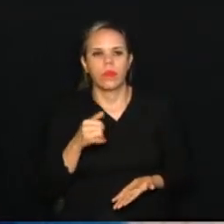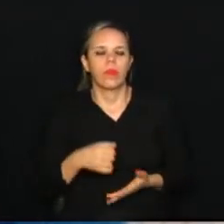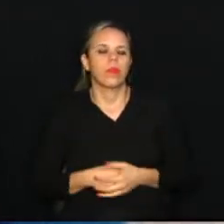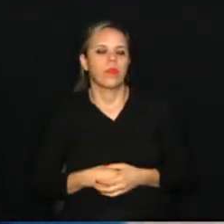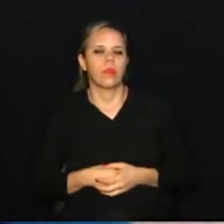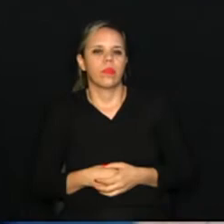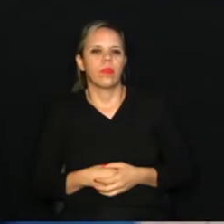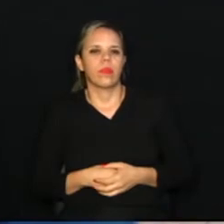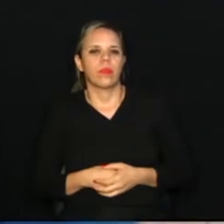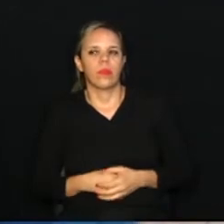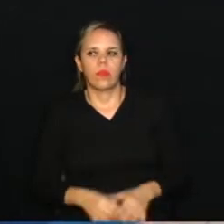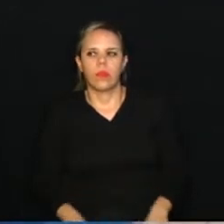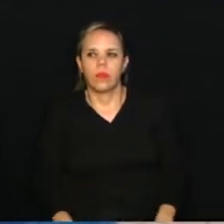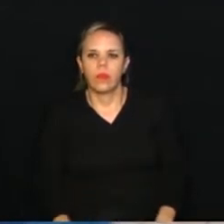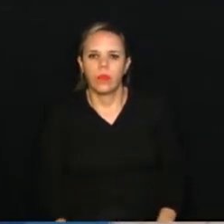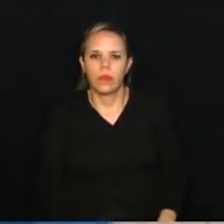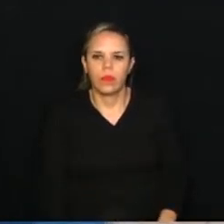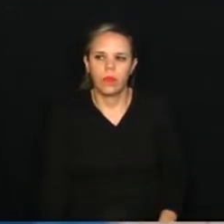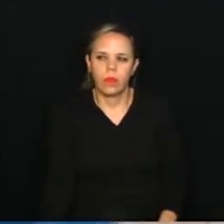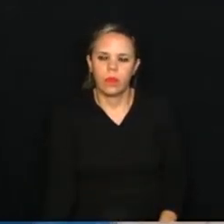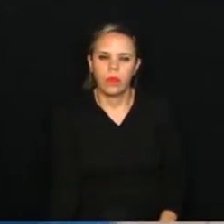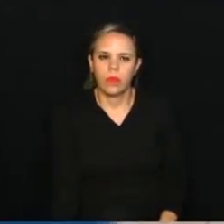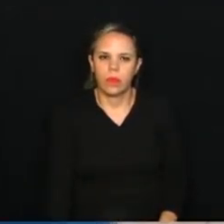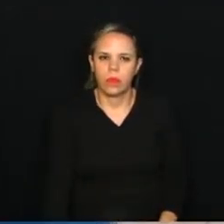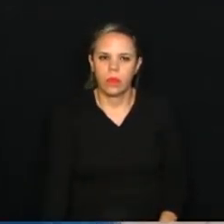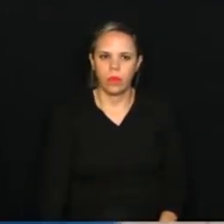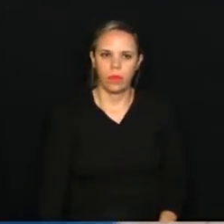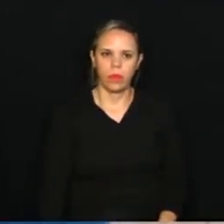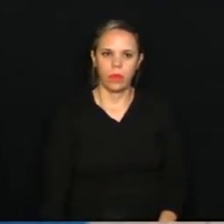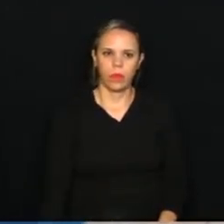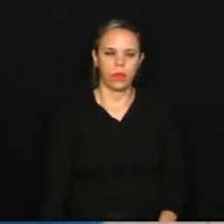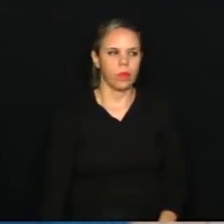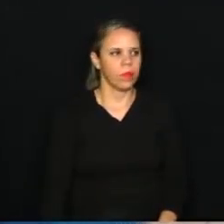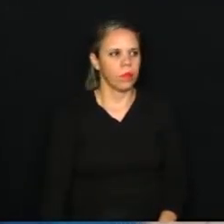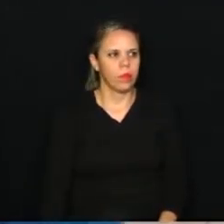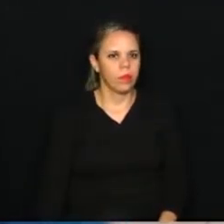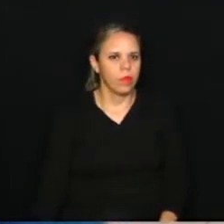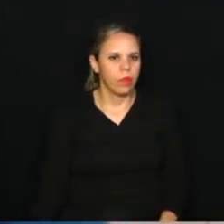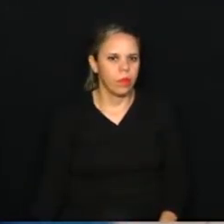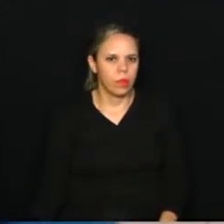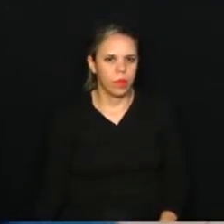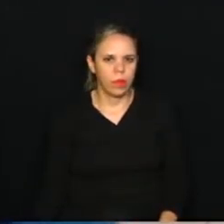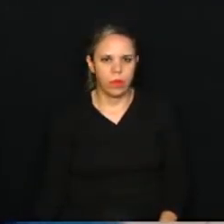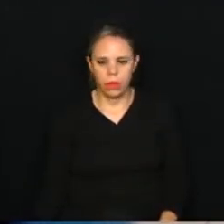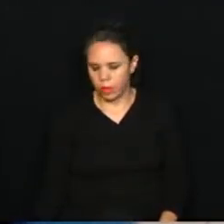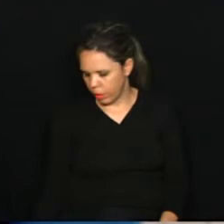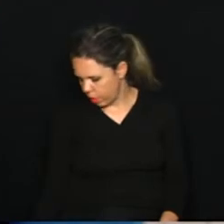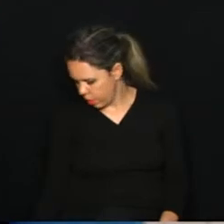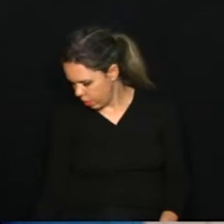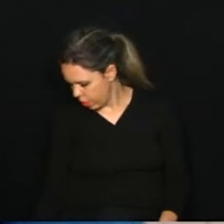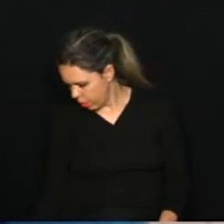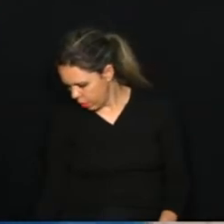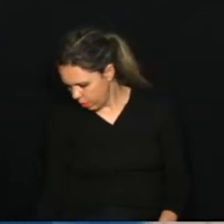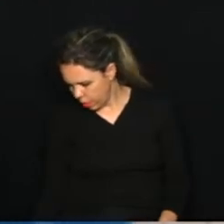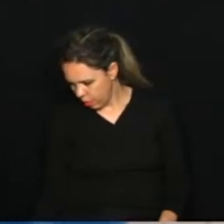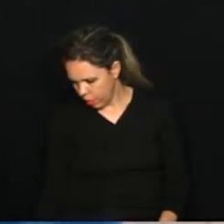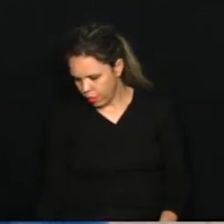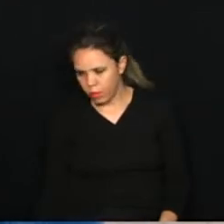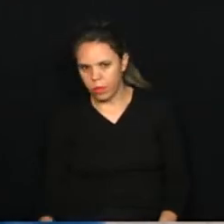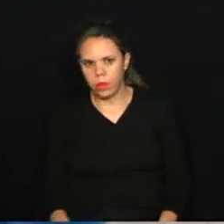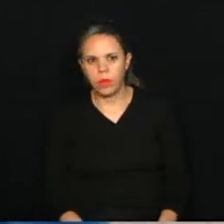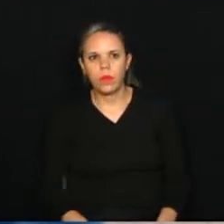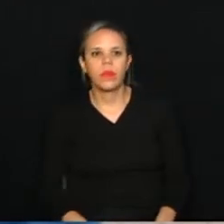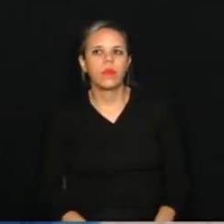nos auxiliar, apoiando, como o senhor colocou, muito bem colocado, e o vereador Salvetti também colocou, através das ações